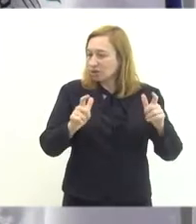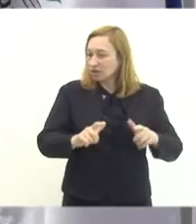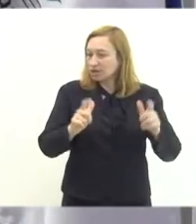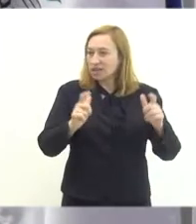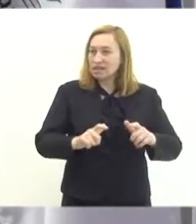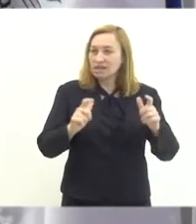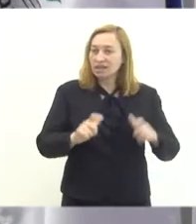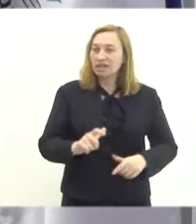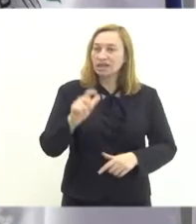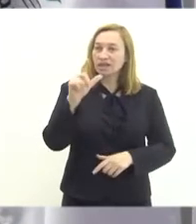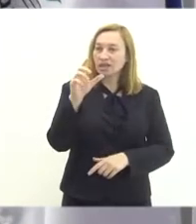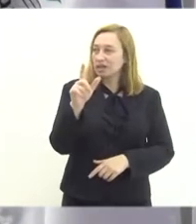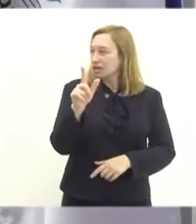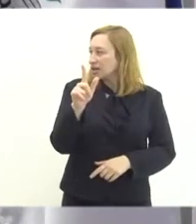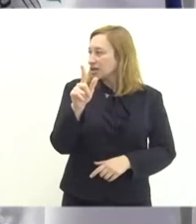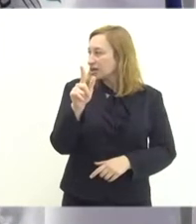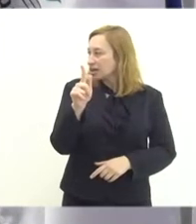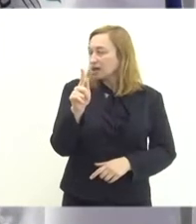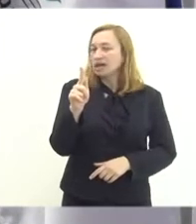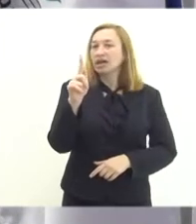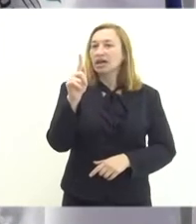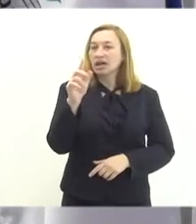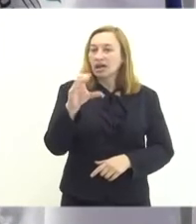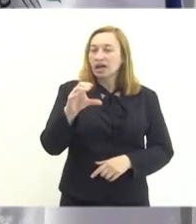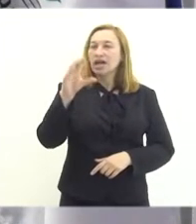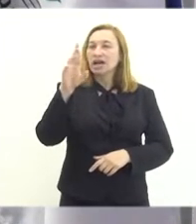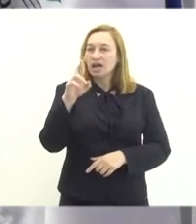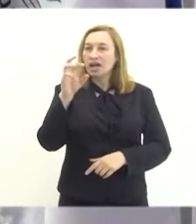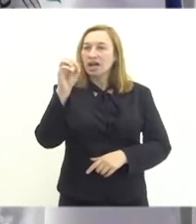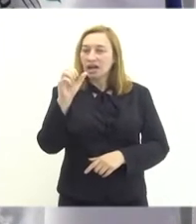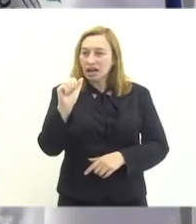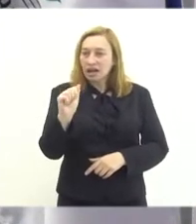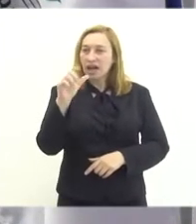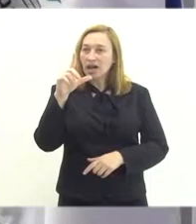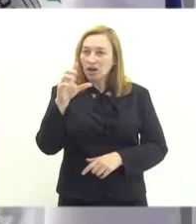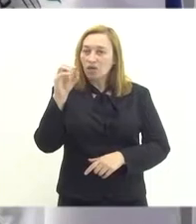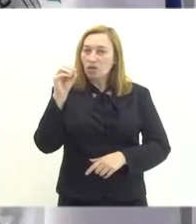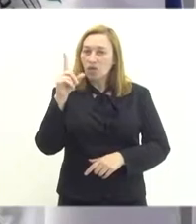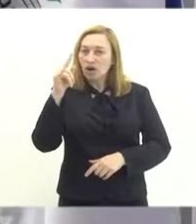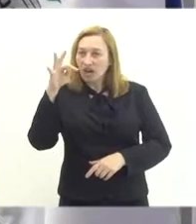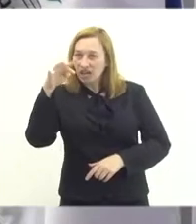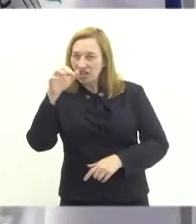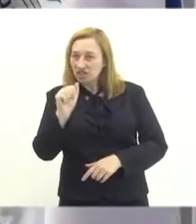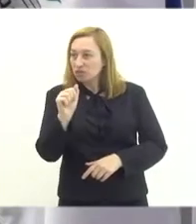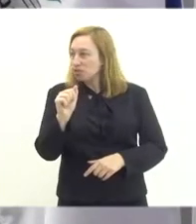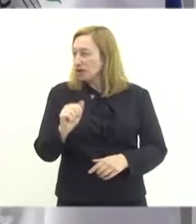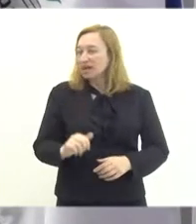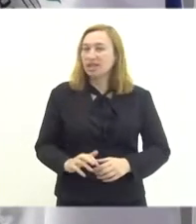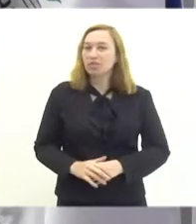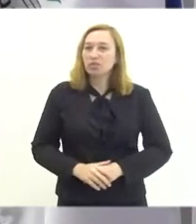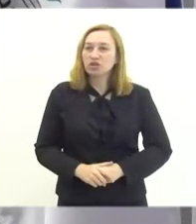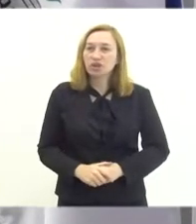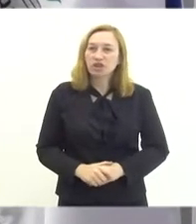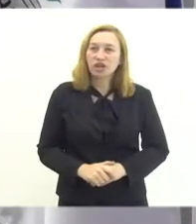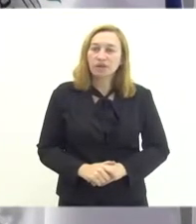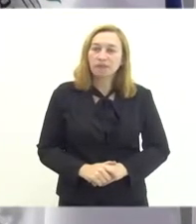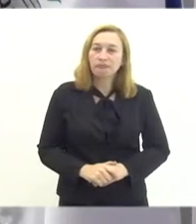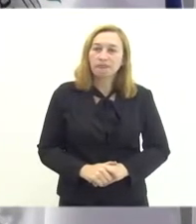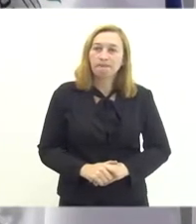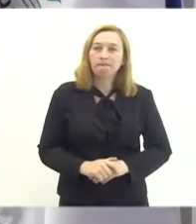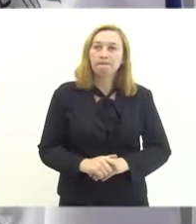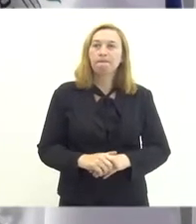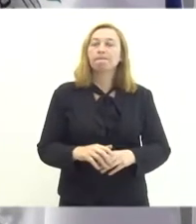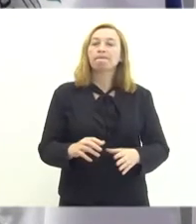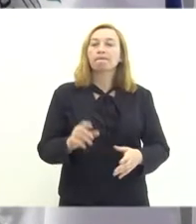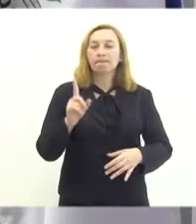de São Paulo considera que a dispensam dos usuários de droga é um plano necessário para